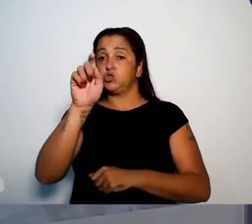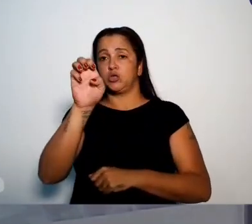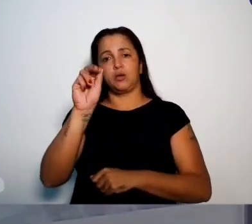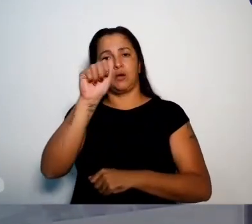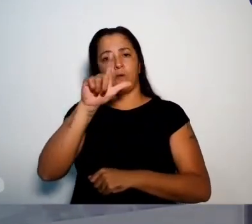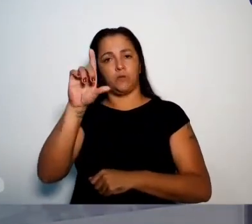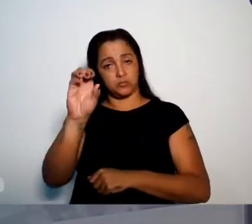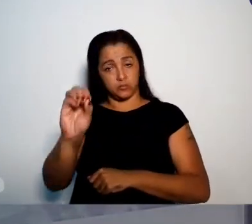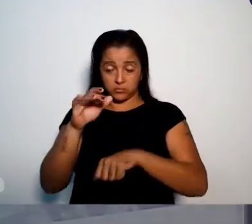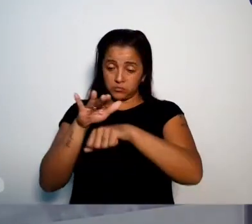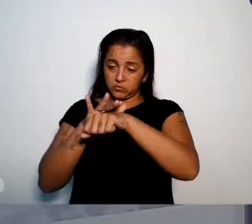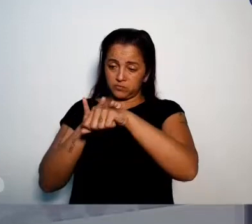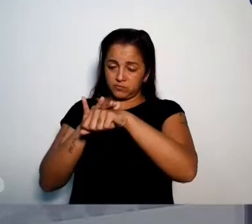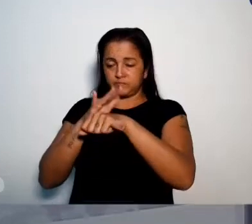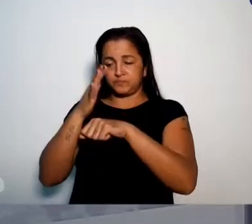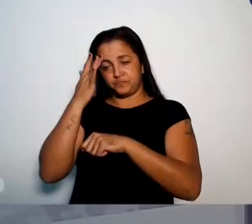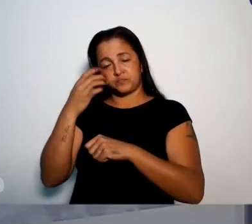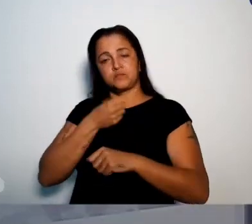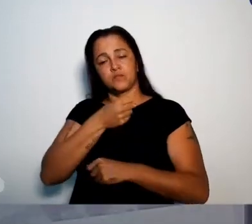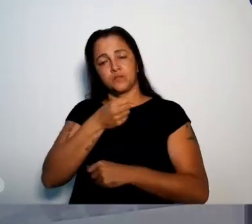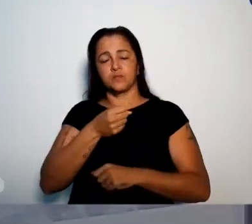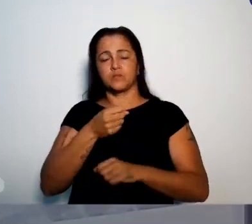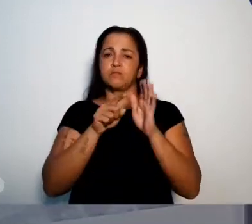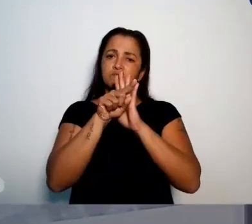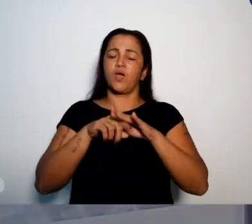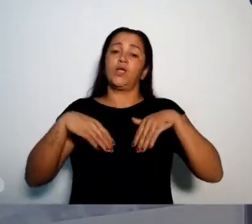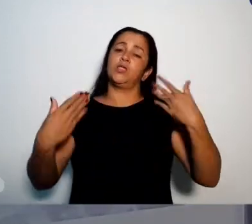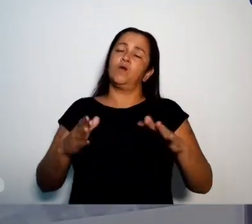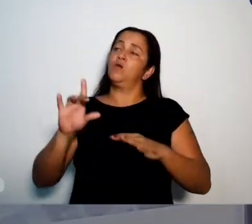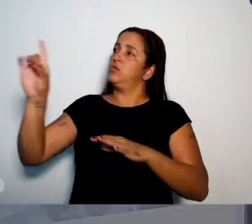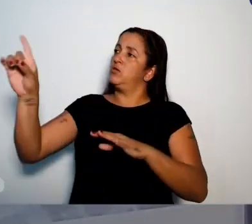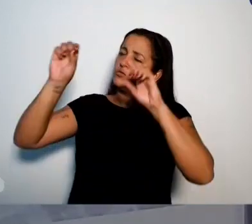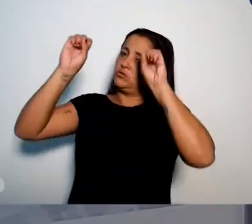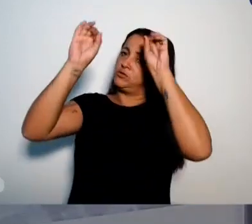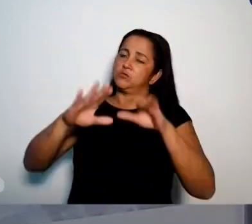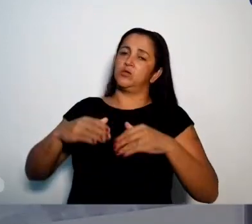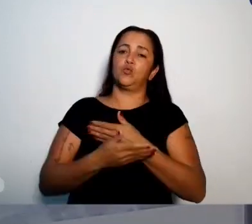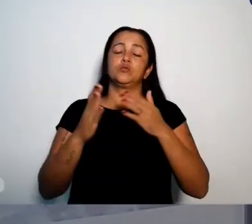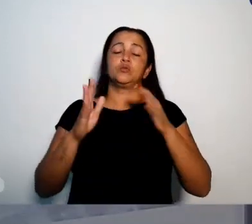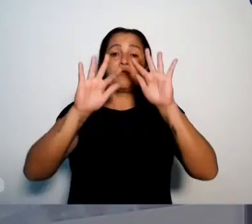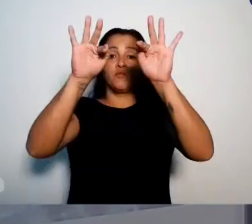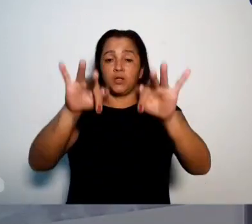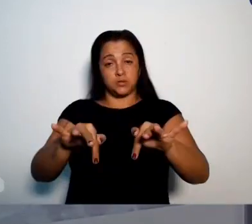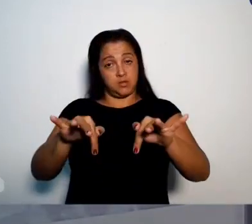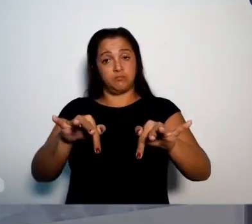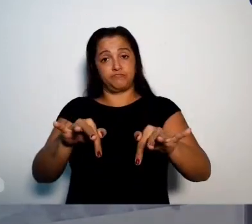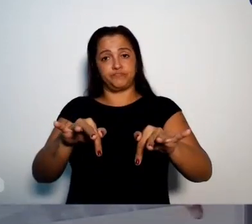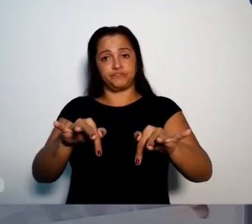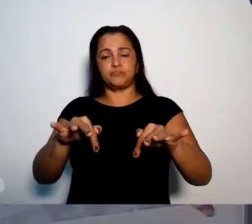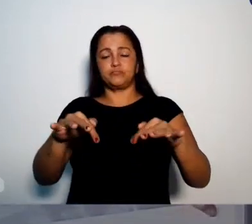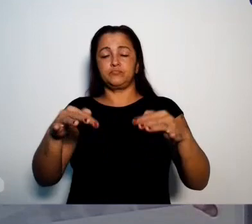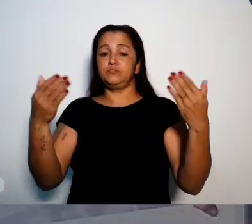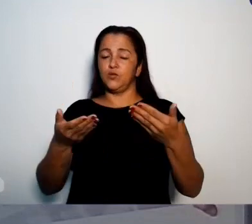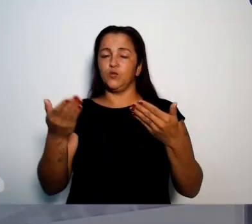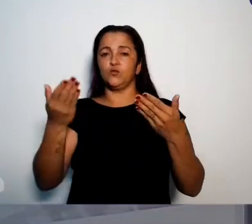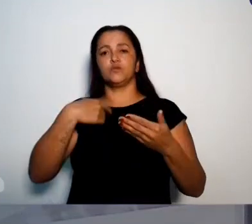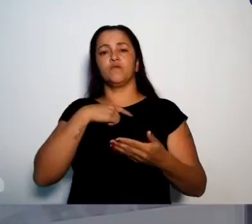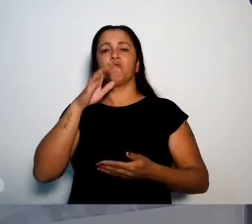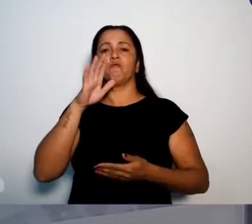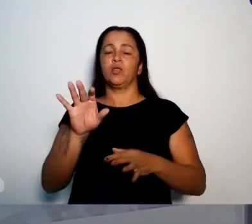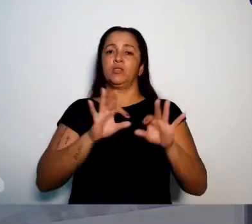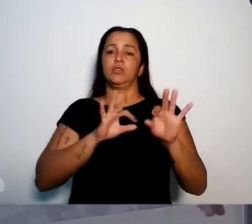investigação. Então, enfim, Deus abençoe todos. E para finalizar, hoje nós vamos aí ter um projeto em